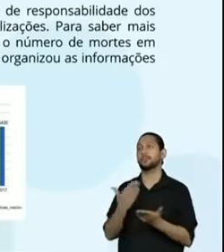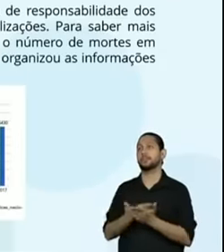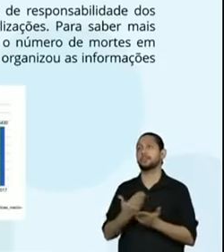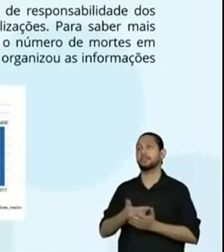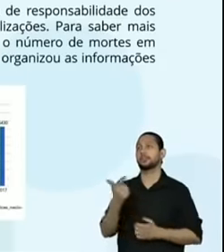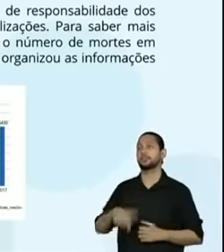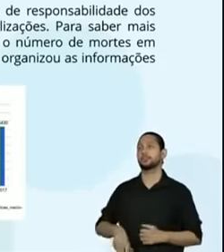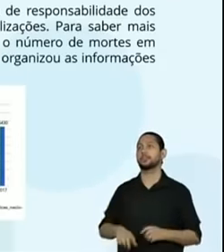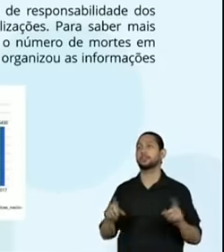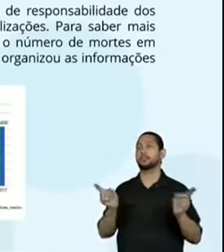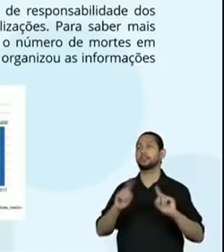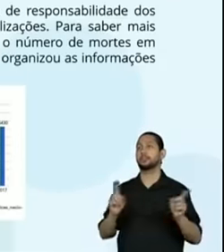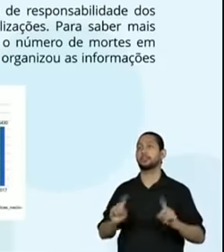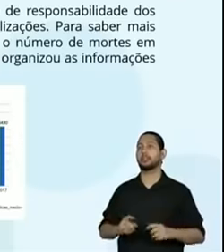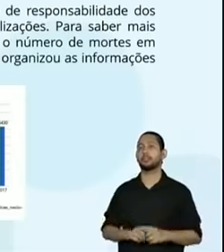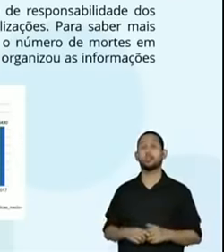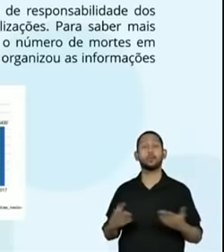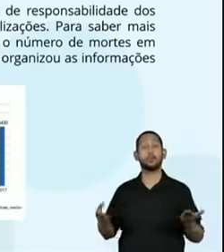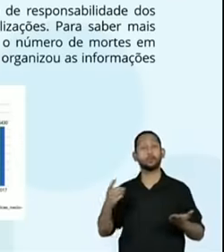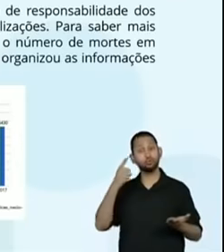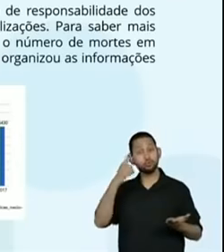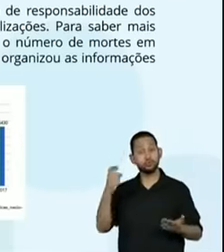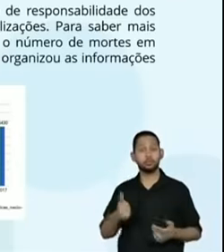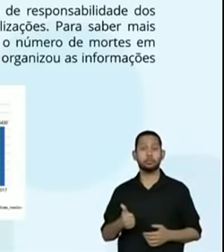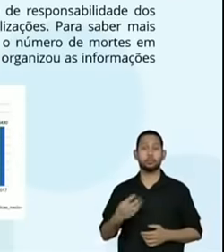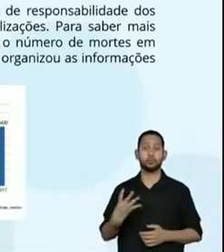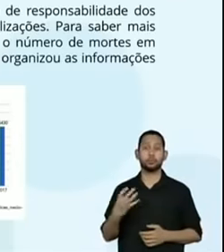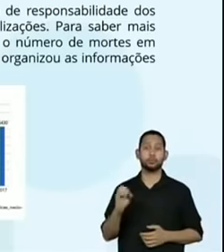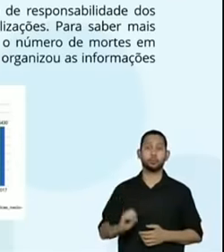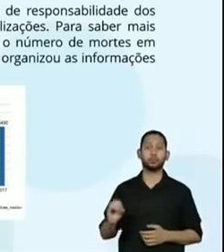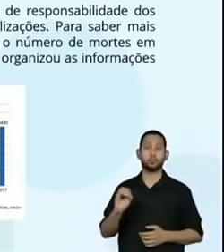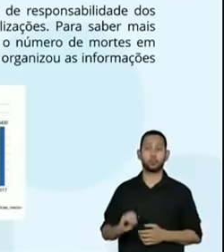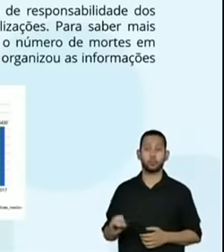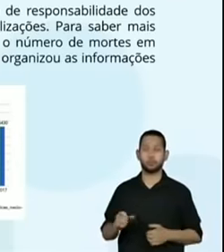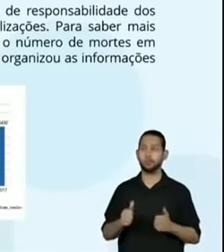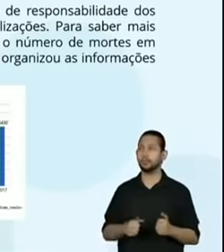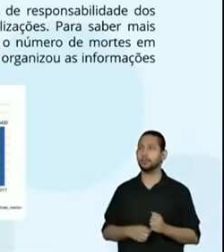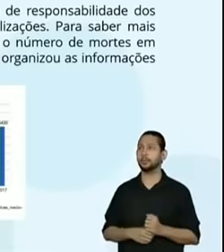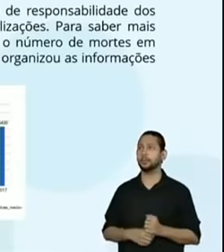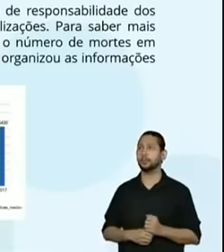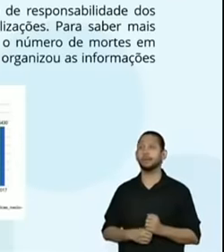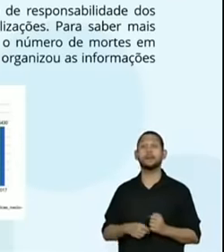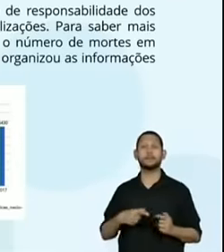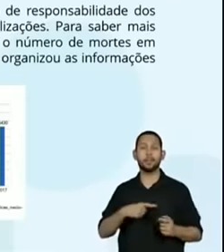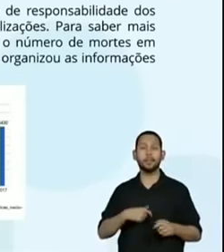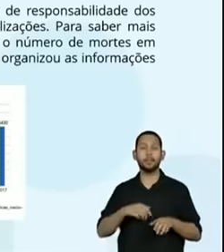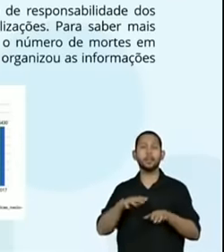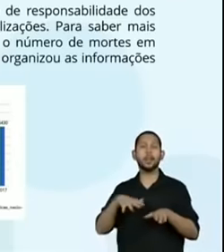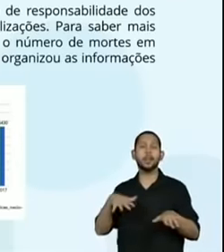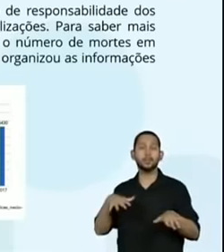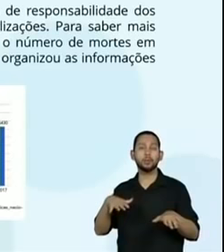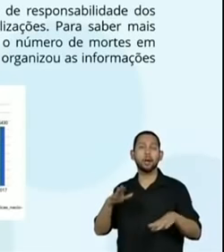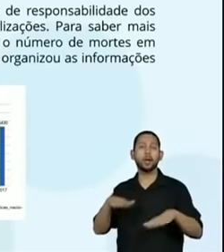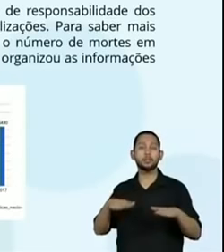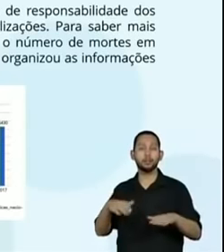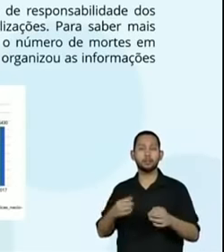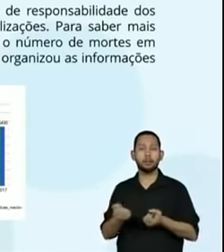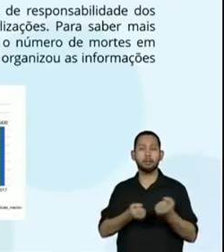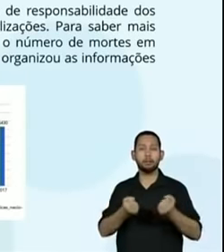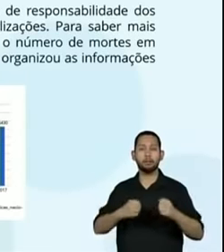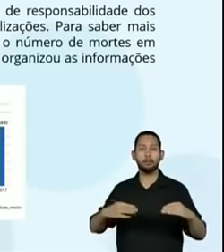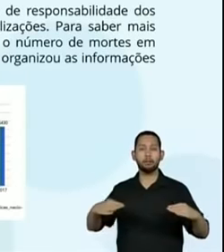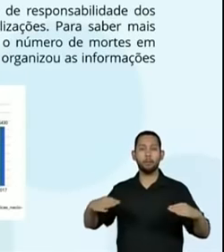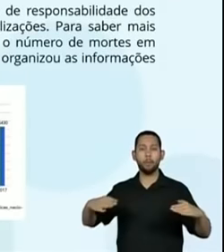pessoal, não é repetida. É dia 14, tá? 14 de outubro. Muitos acidentes de trânsito acontecem